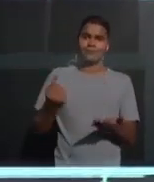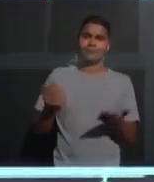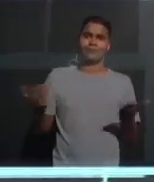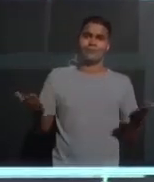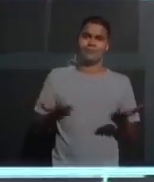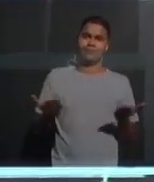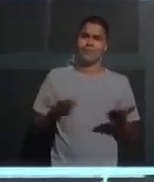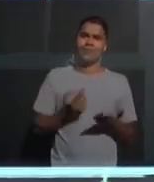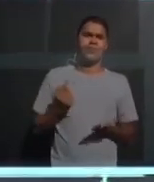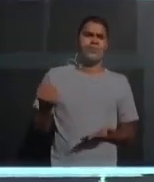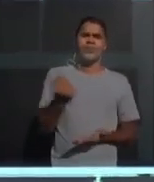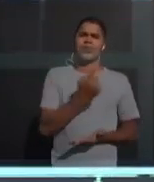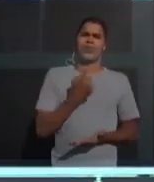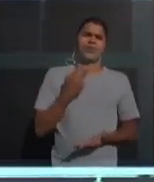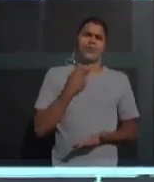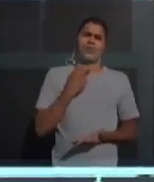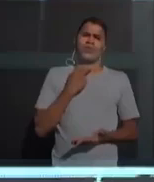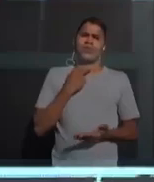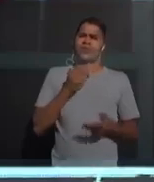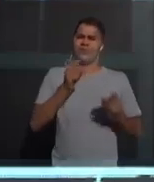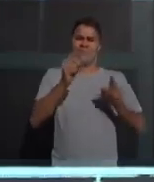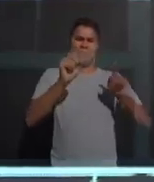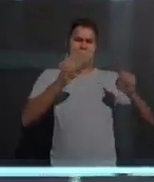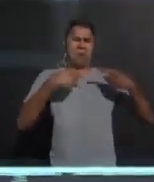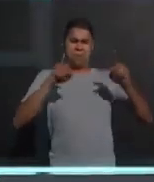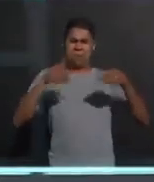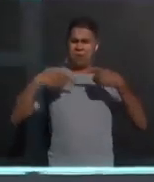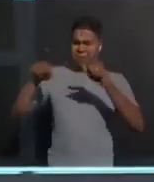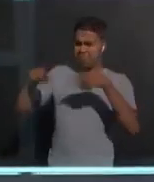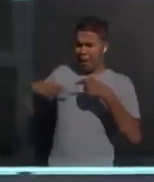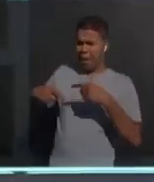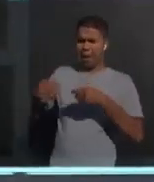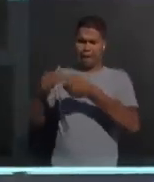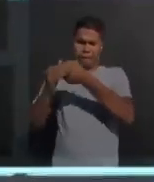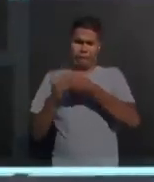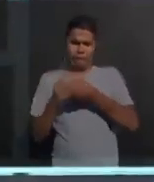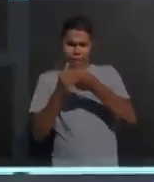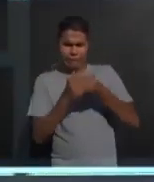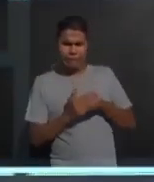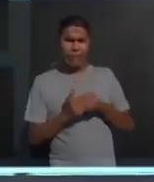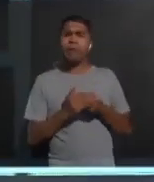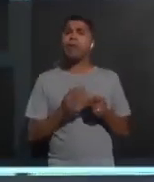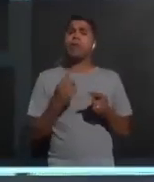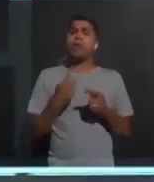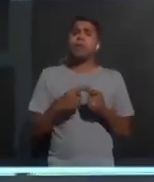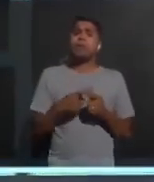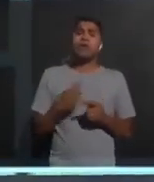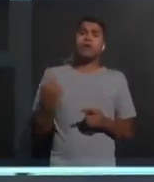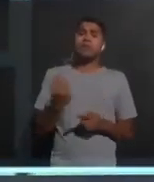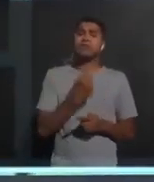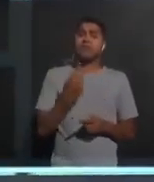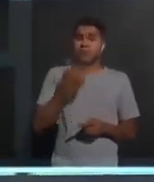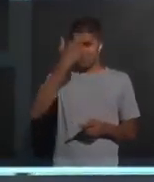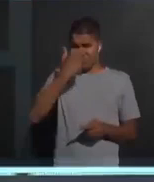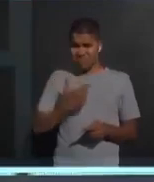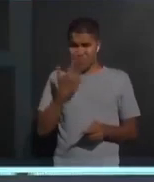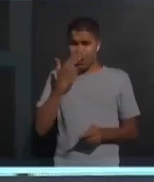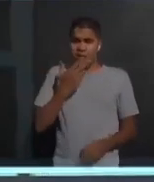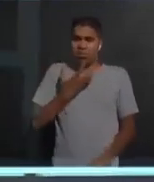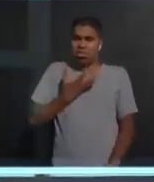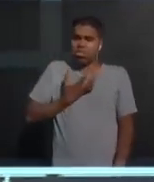nós não podemos aceitar as pressões às críticas das pessoas senão nós vamos nos tornar pessoas